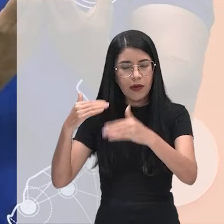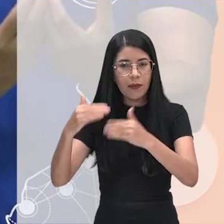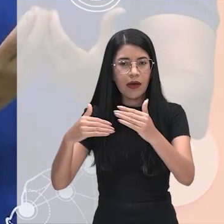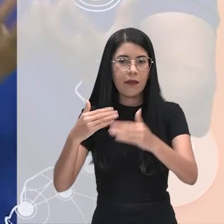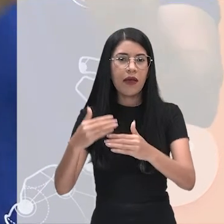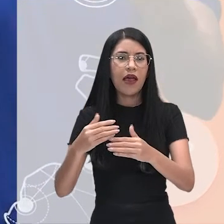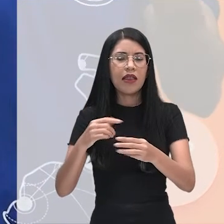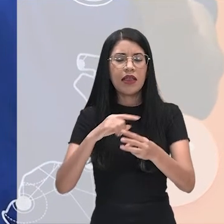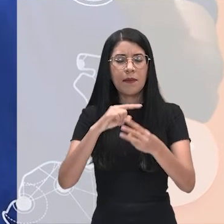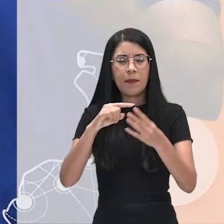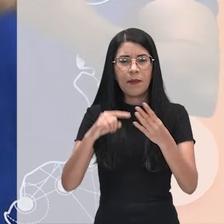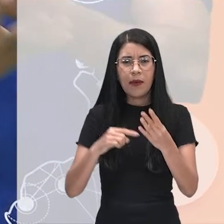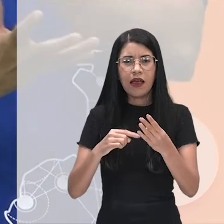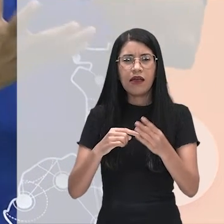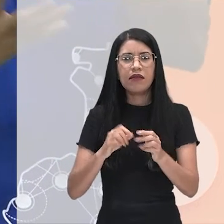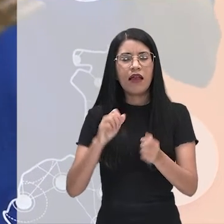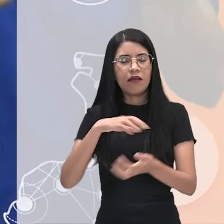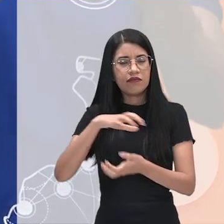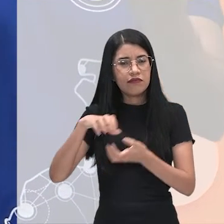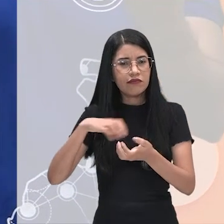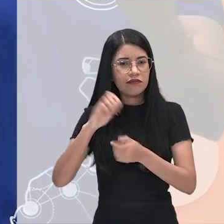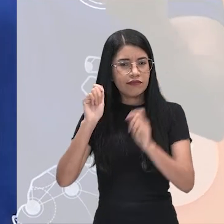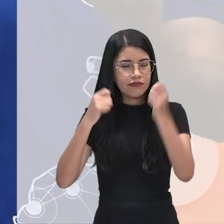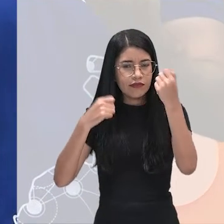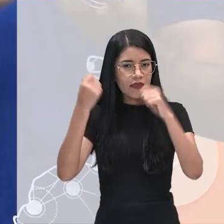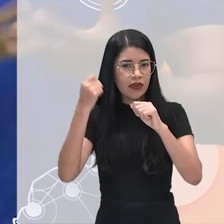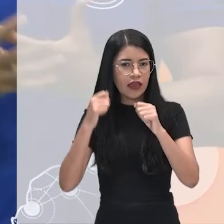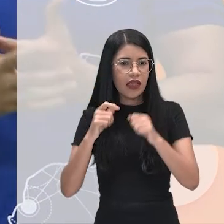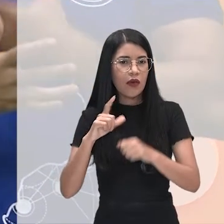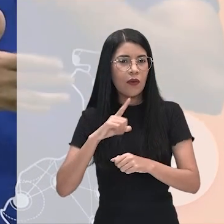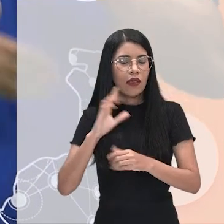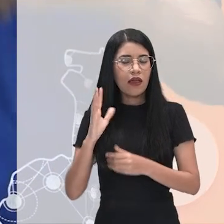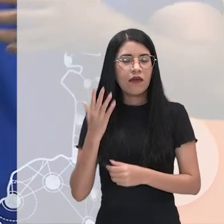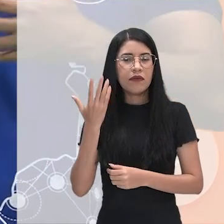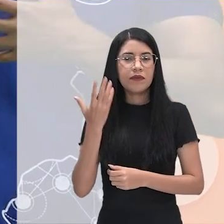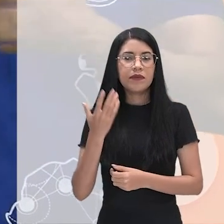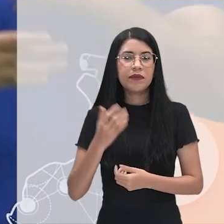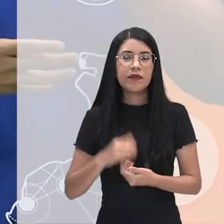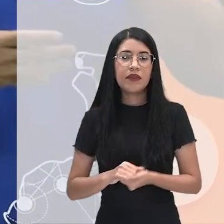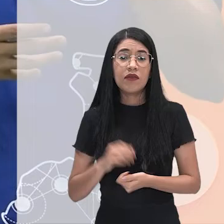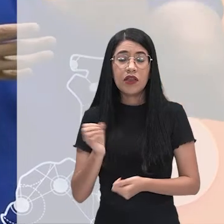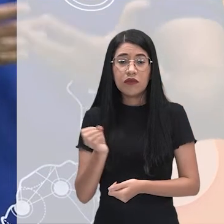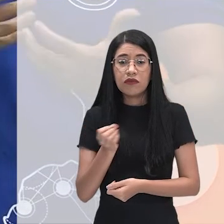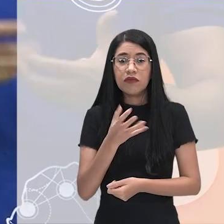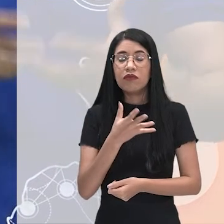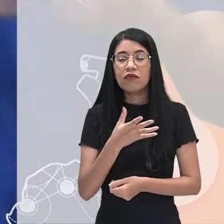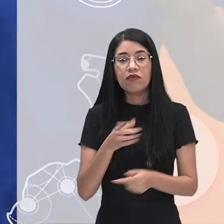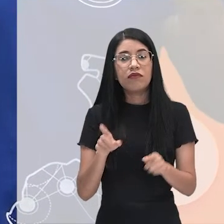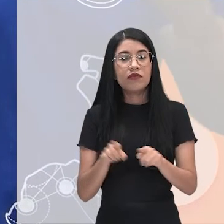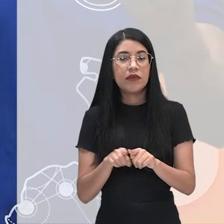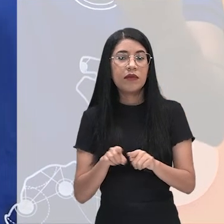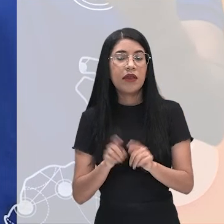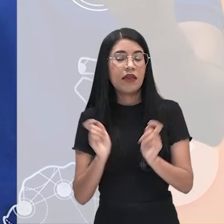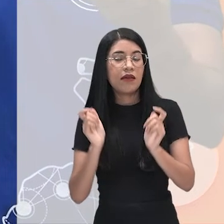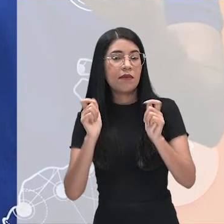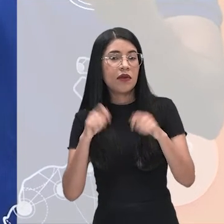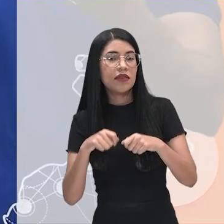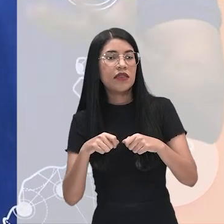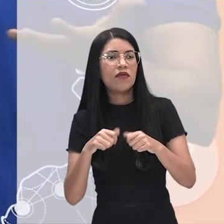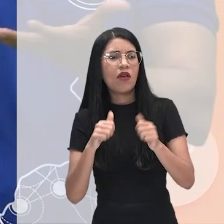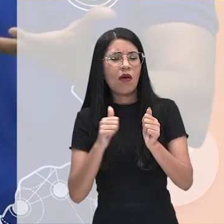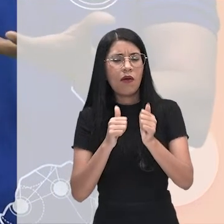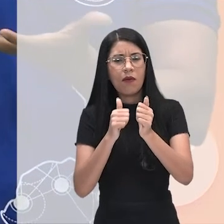ali uma produção conectada em escala global, e isso tudo, obviamente, vai mudando ali as características do